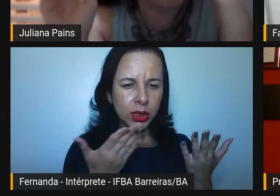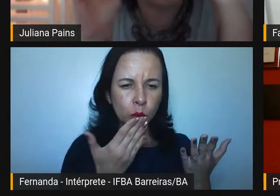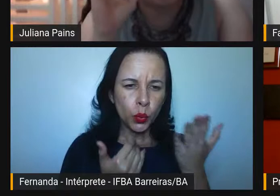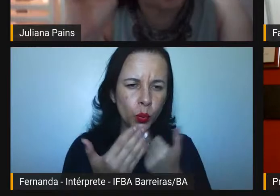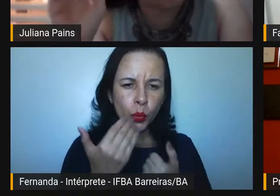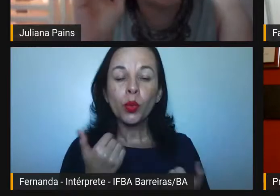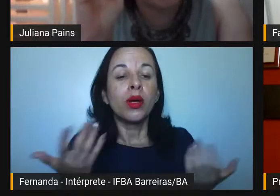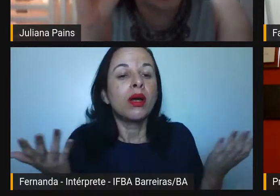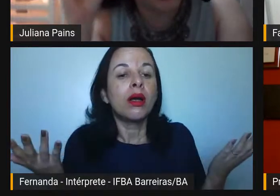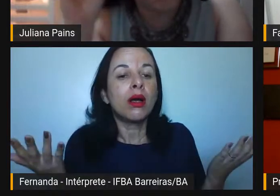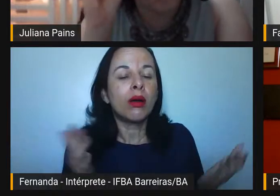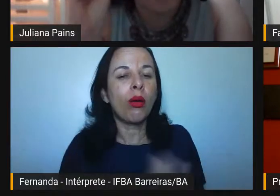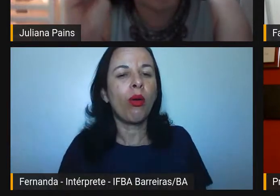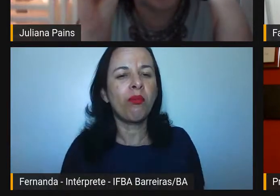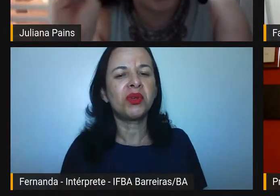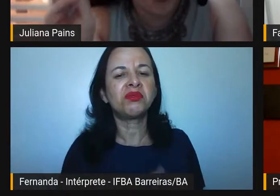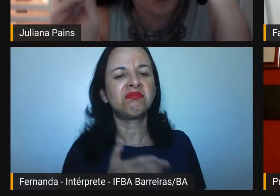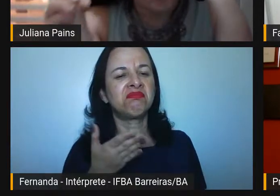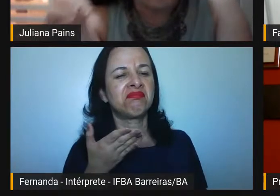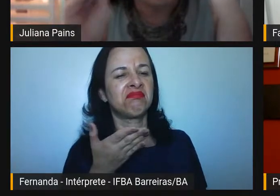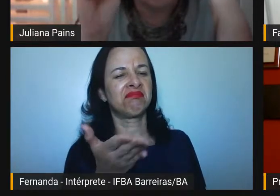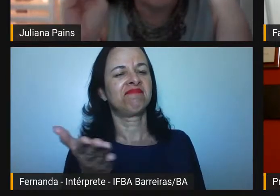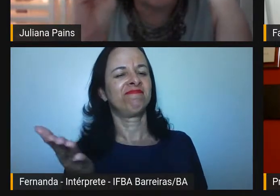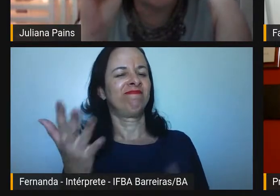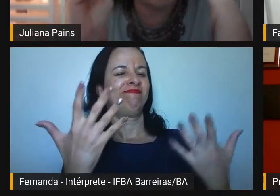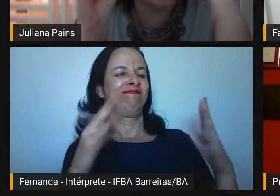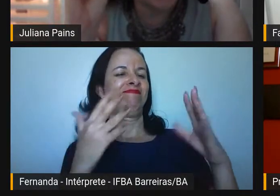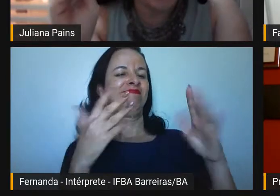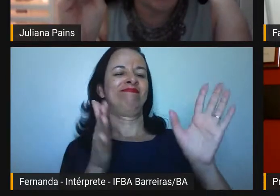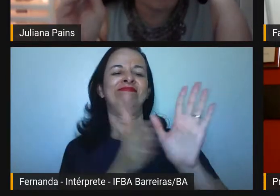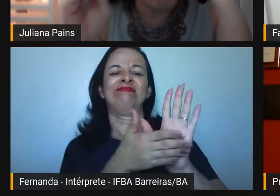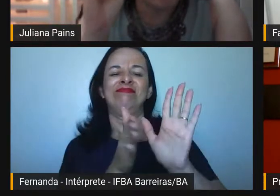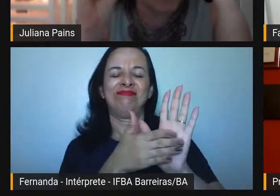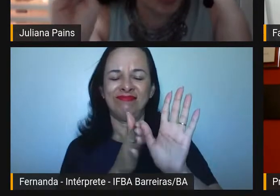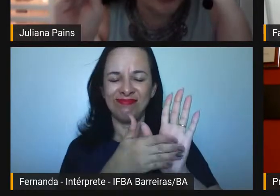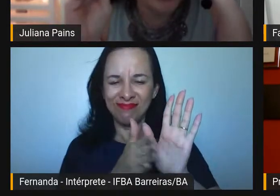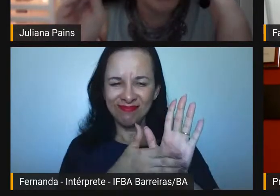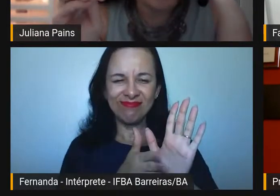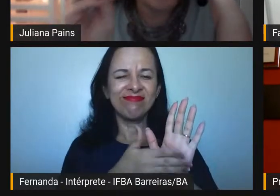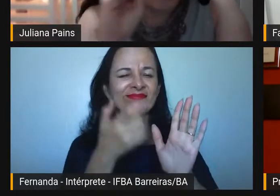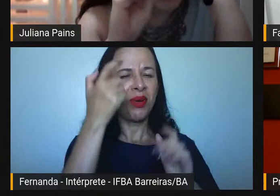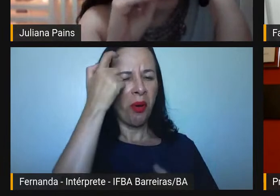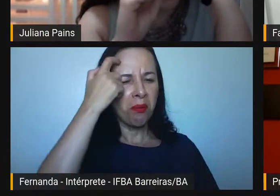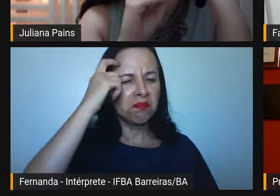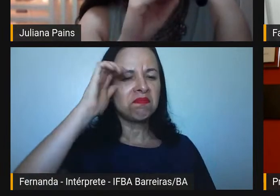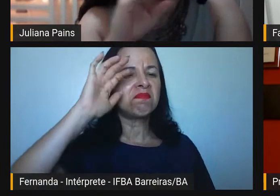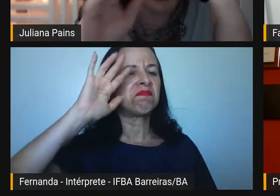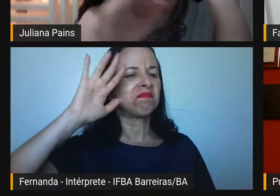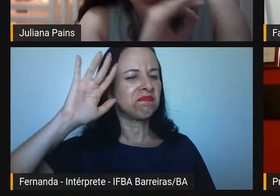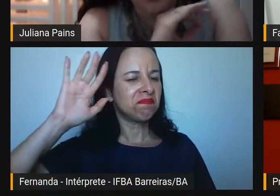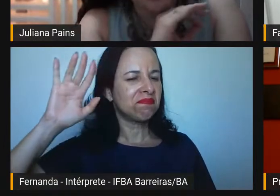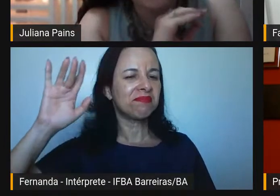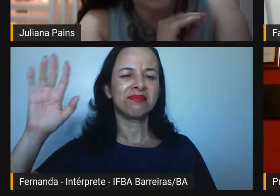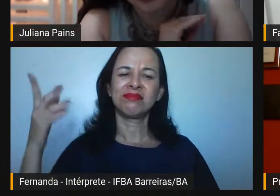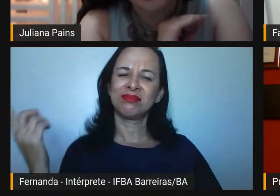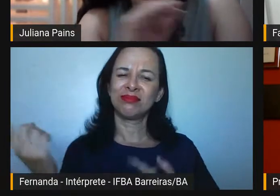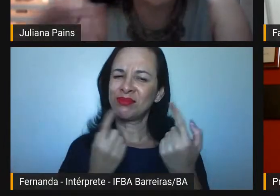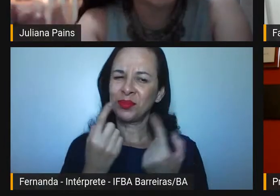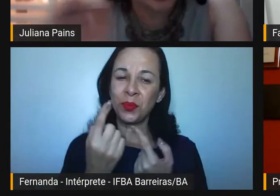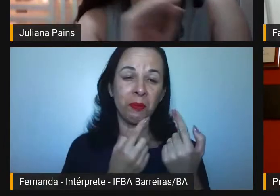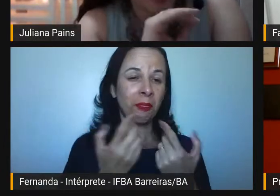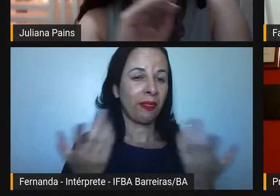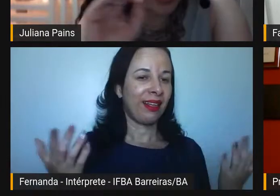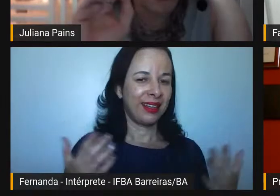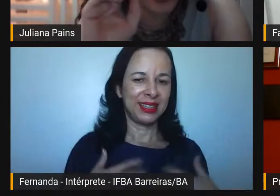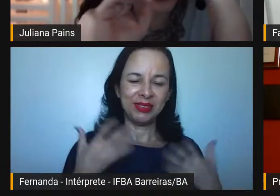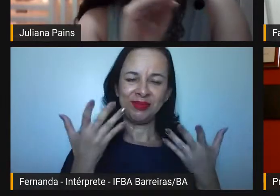você para-brisa ser a segunda álcool plantou esta Sementinha boa eu acho que na cabeça eu tô eu